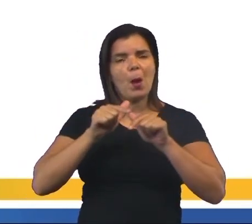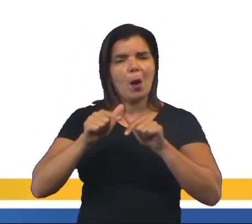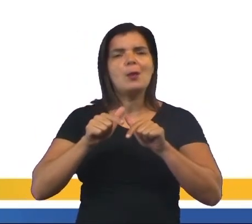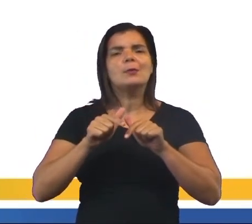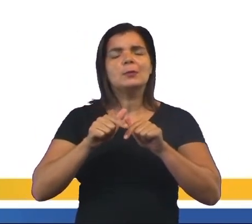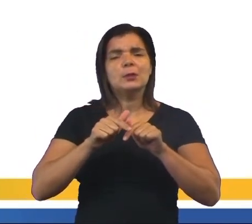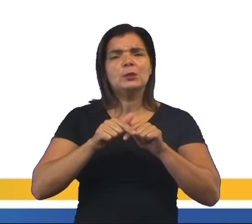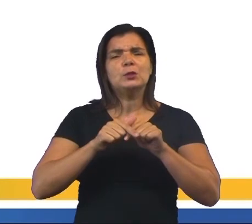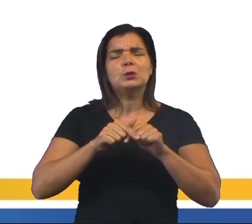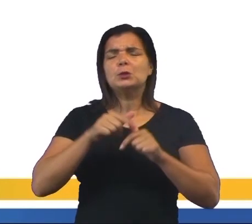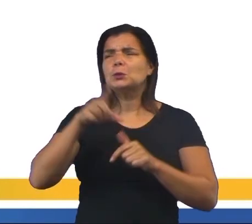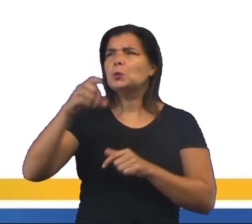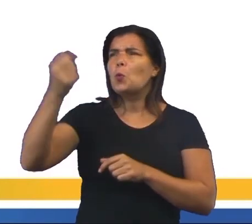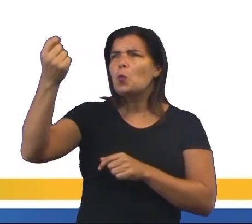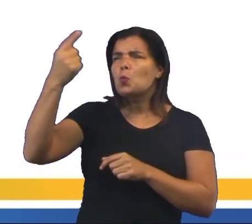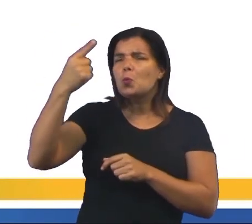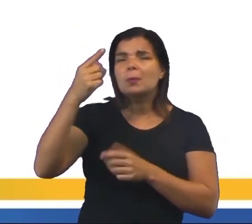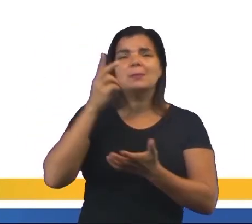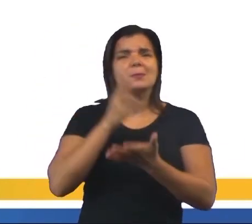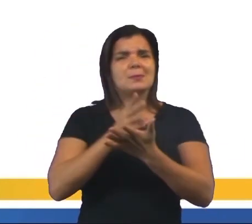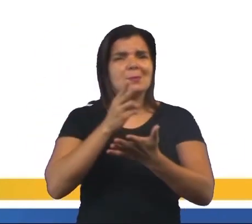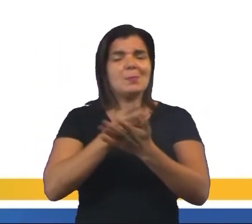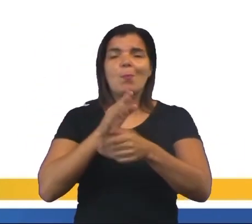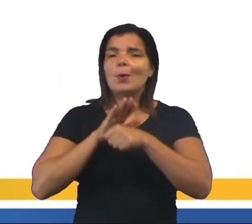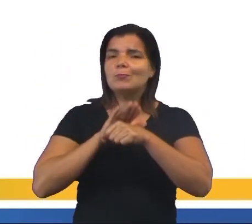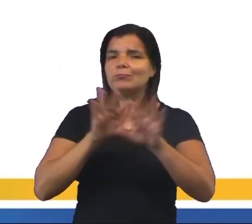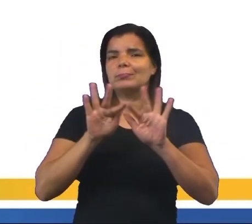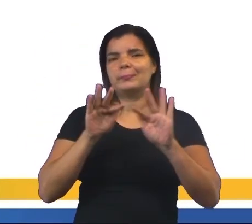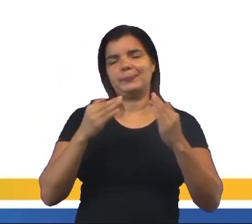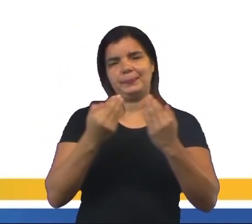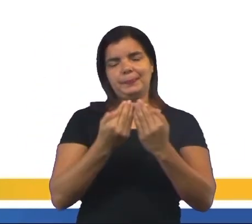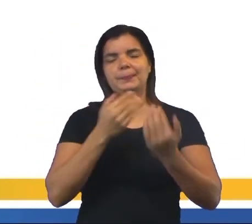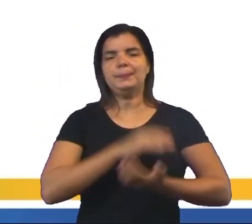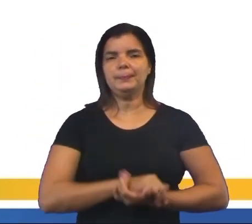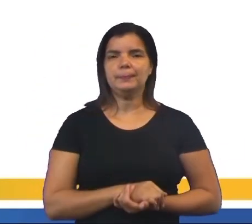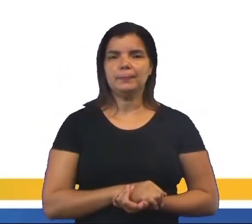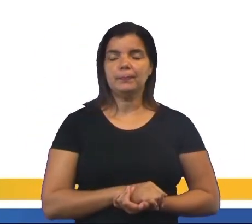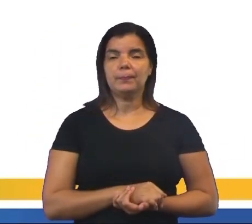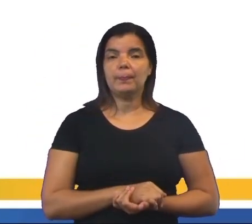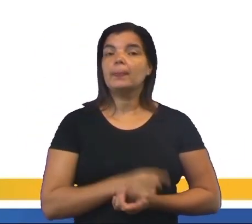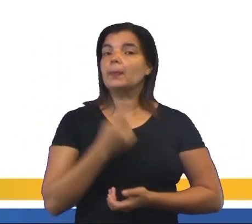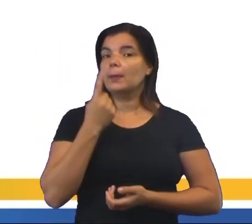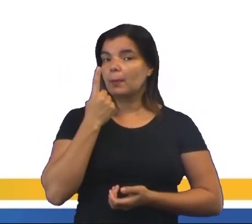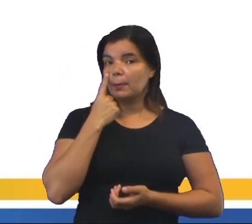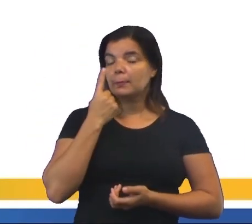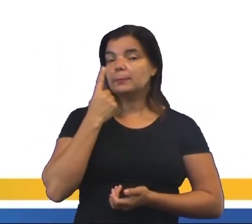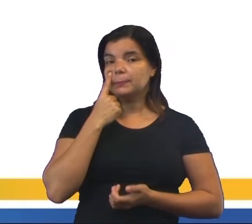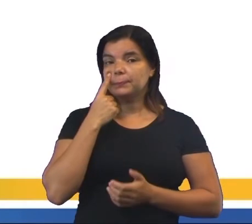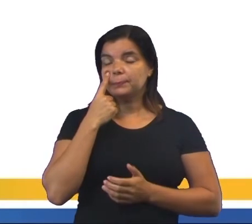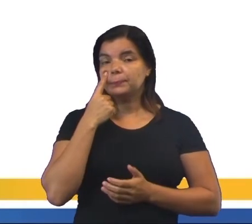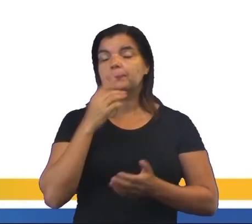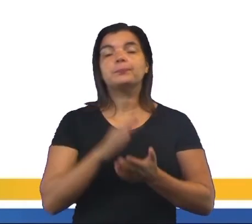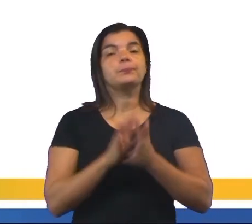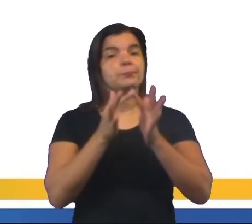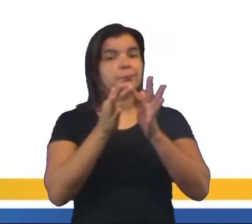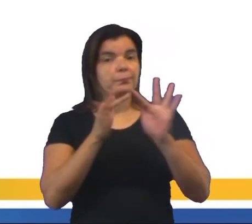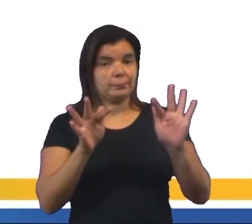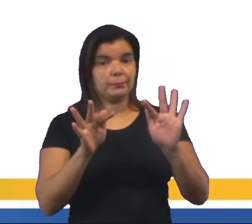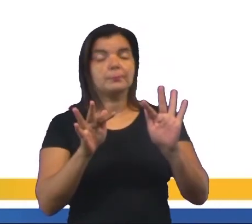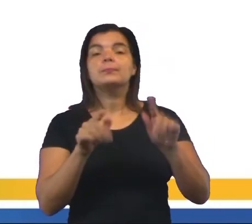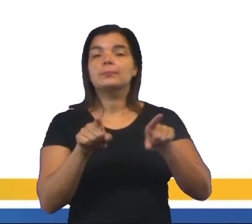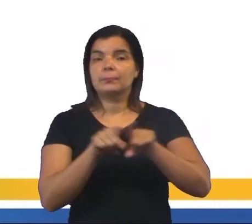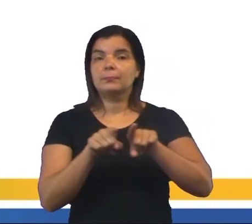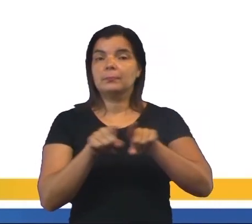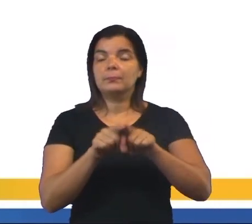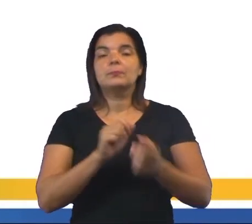trabalhava de sol a sol para garantir o sustento da família. Pessoal, vejam que tem uma frase destacada. O vento frio